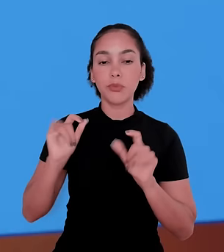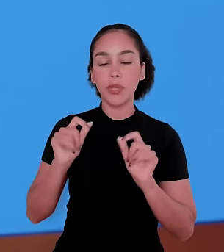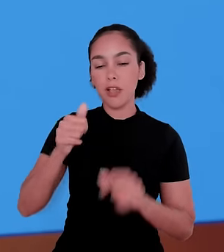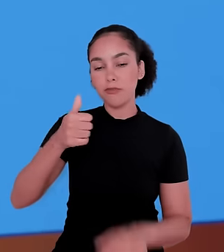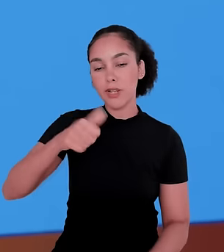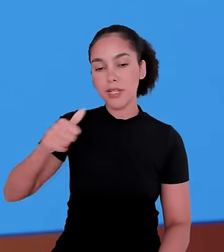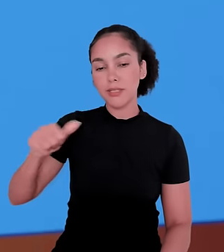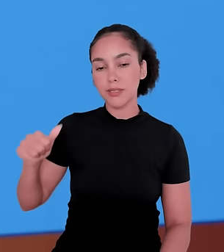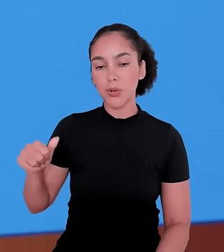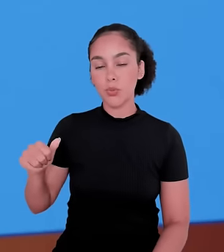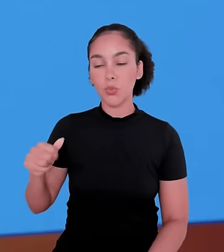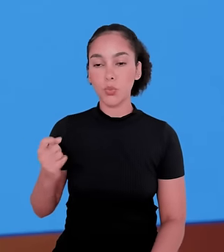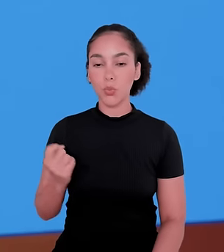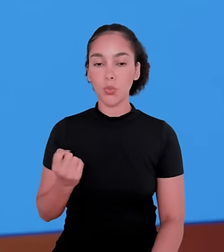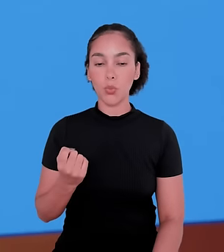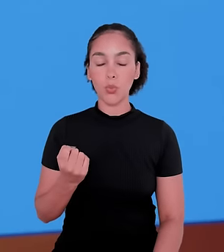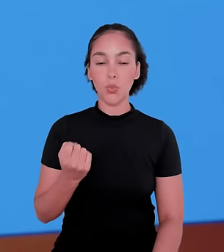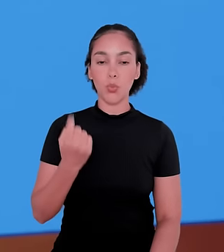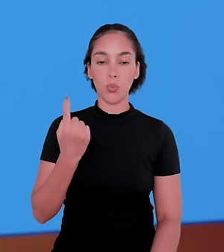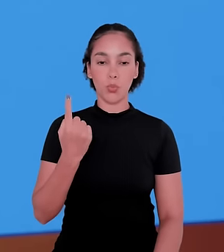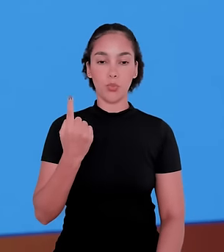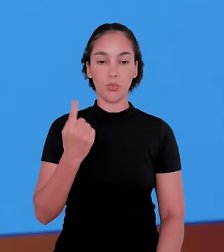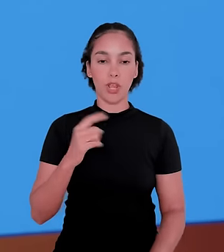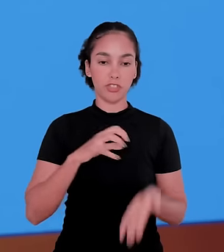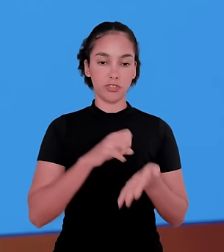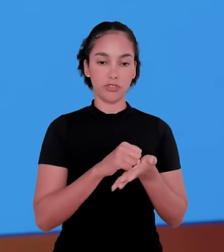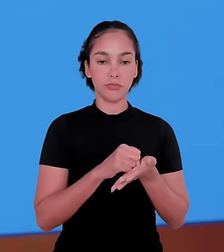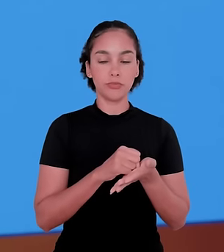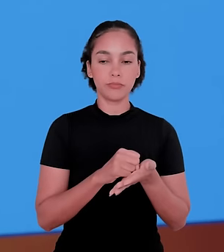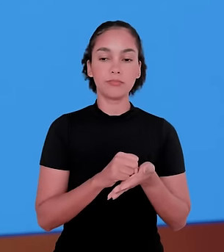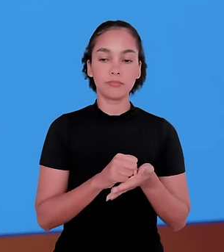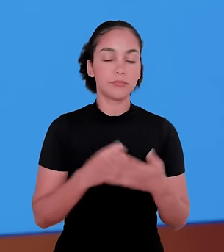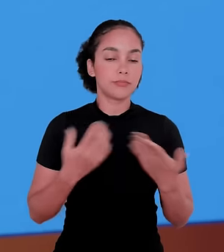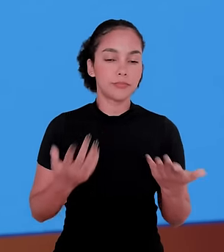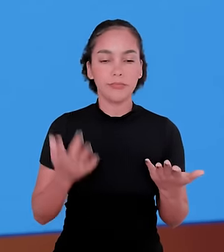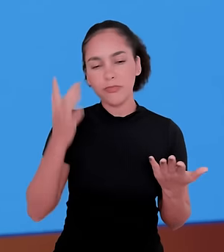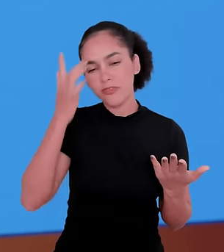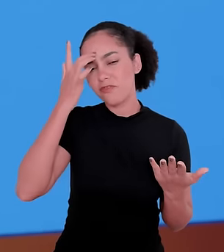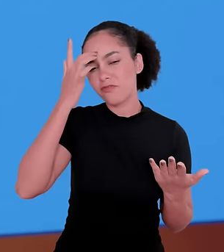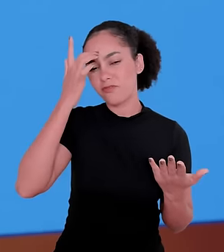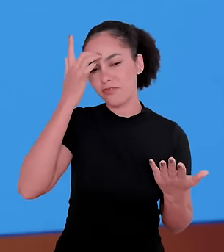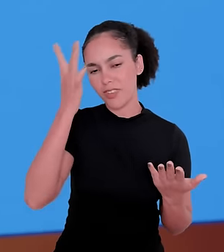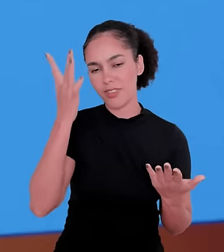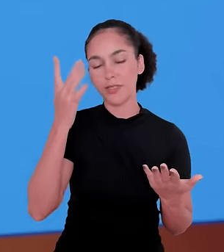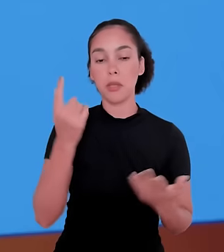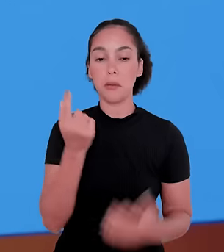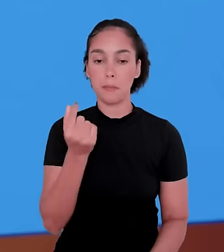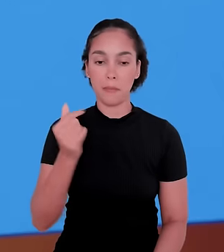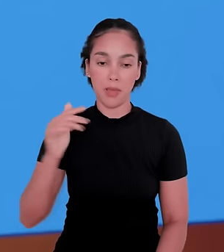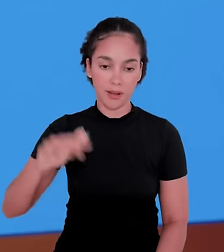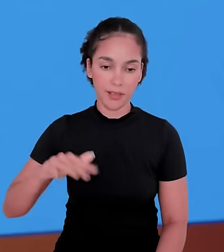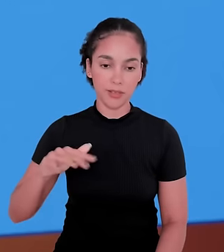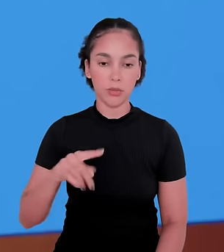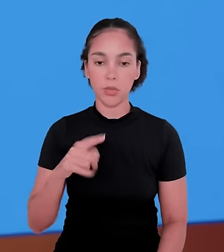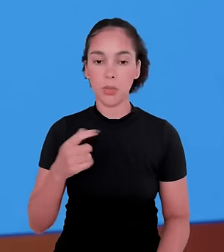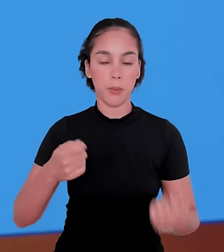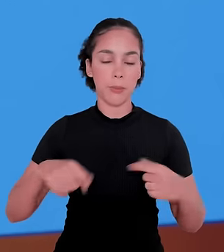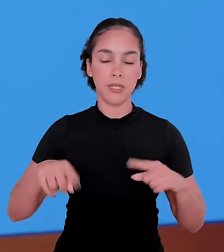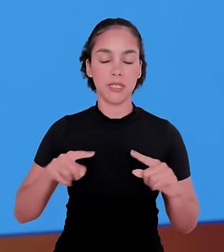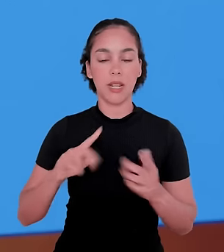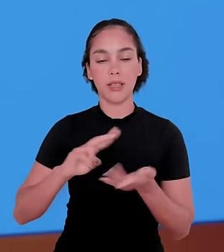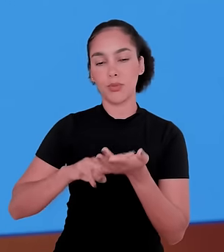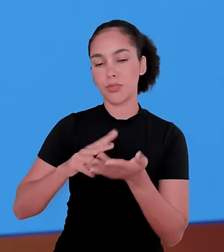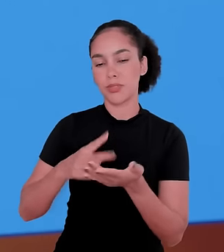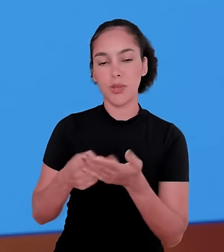avaliação a partir daquele único registro que você fez então é muito mais fácil mais barato você não precisa fazer